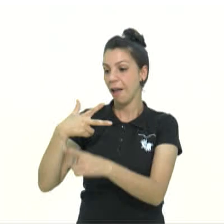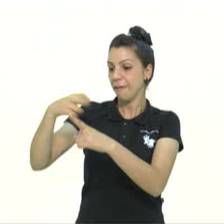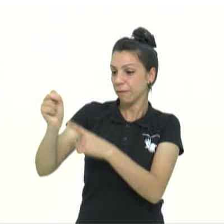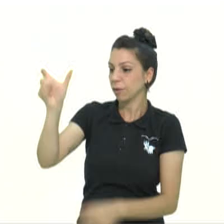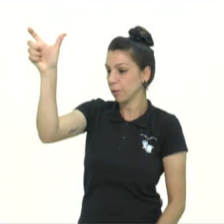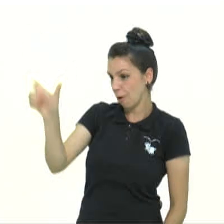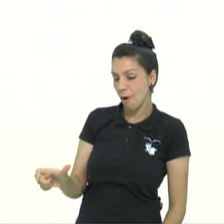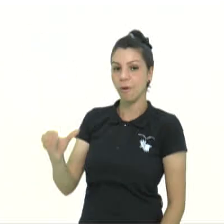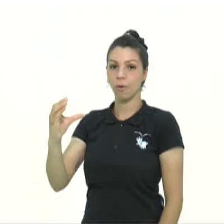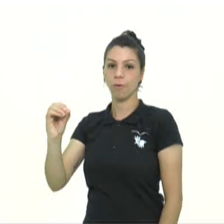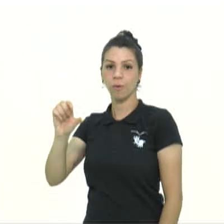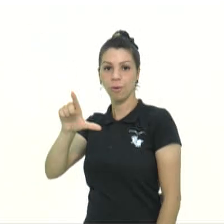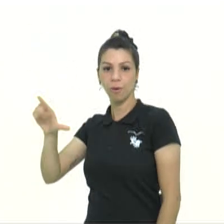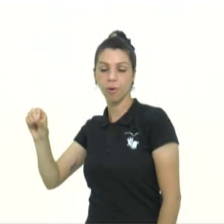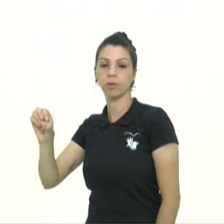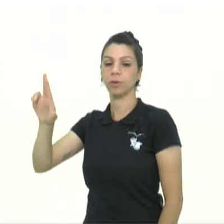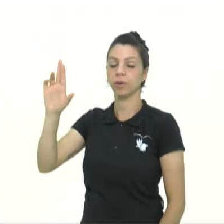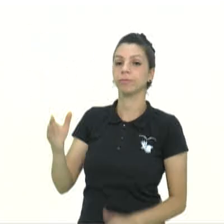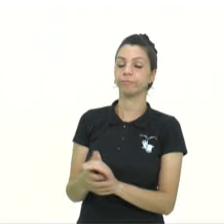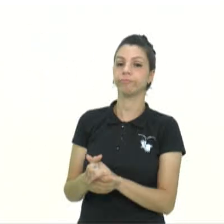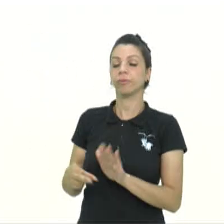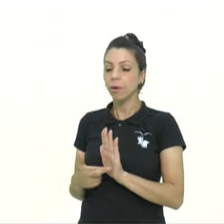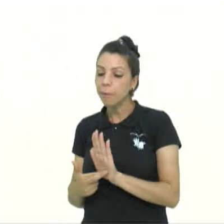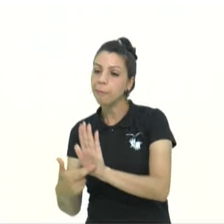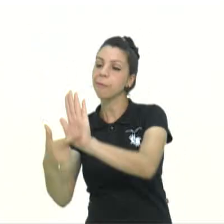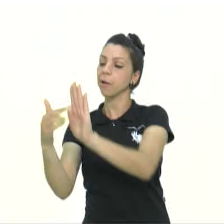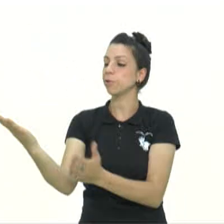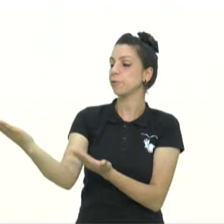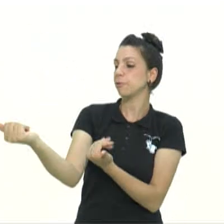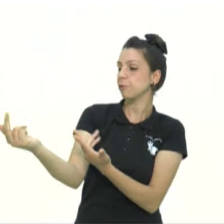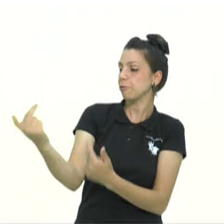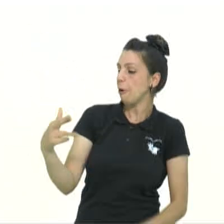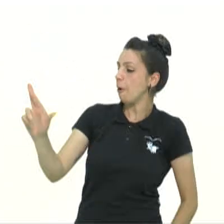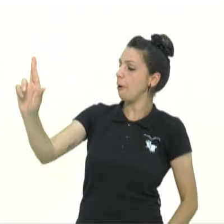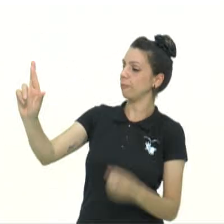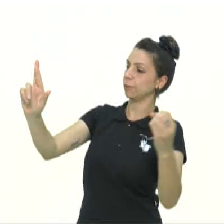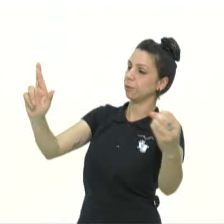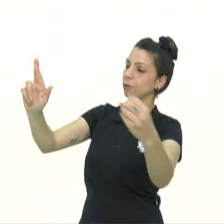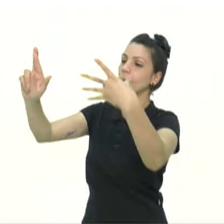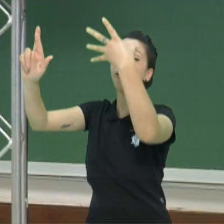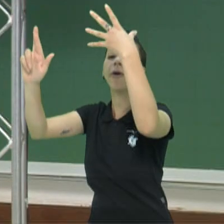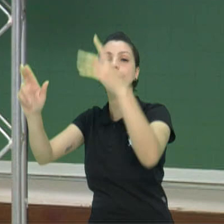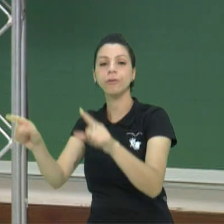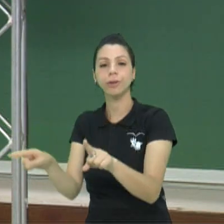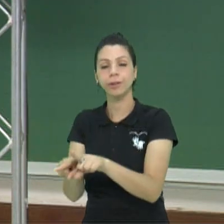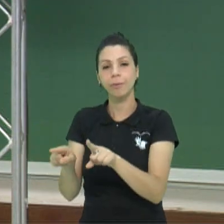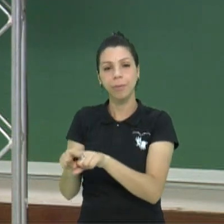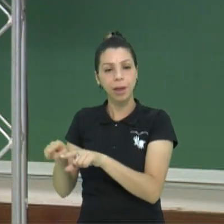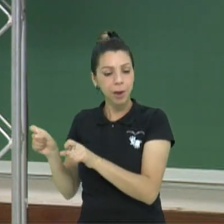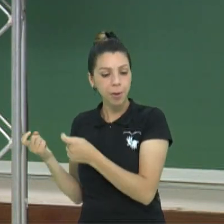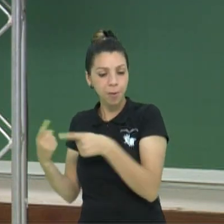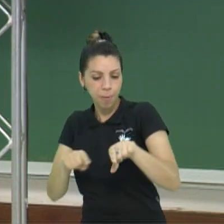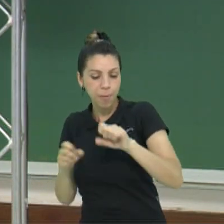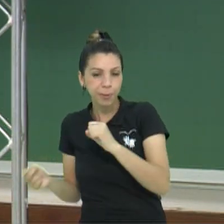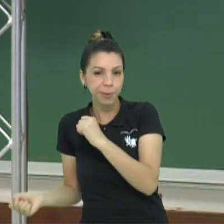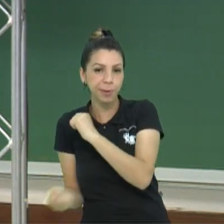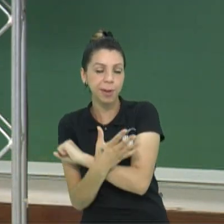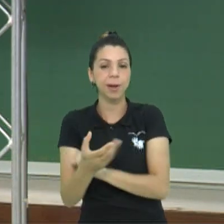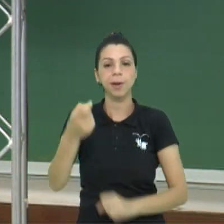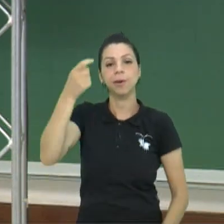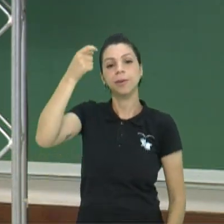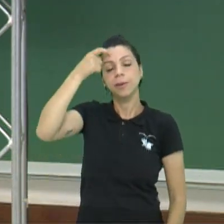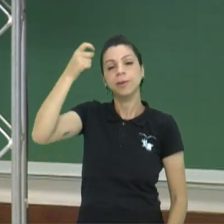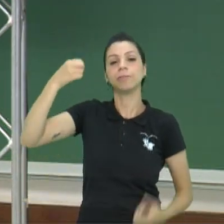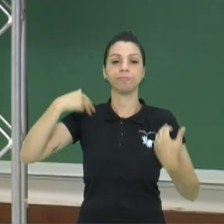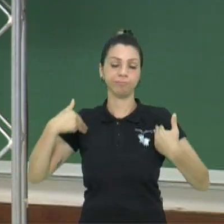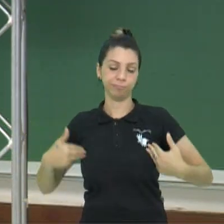do Fernando Collor, que apresentou uma imagem de jovem, uma imagem moderna, uma imagem de combate à corrupção, moralista, e usou